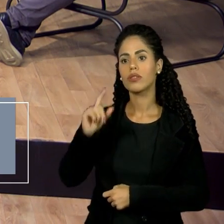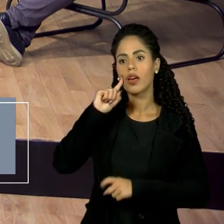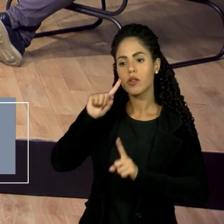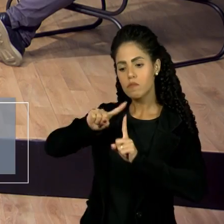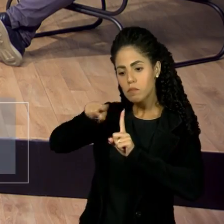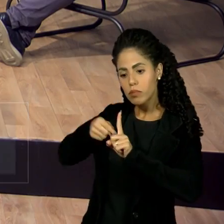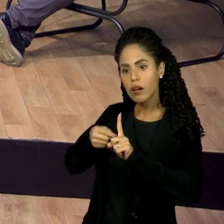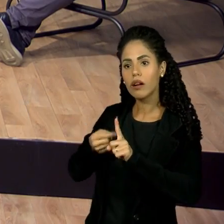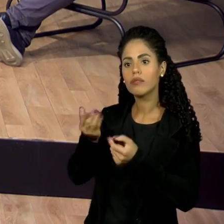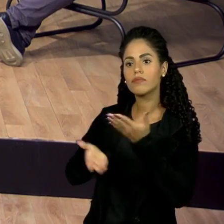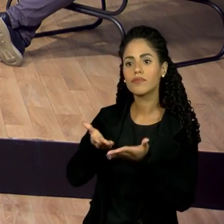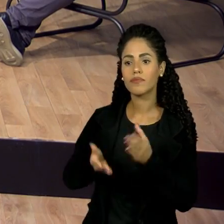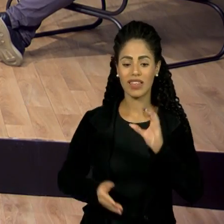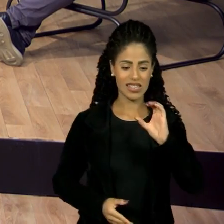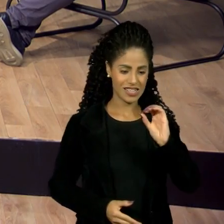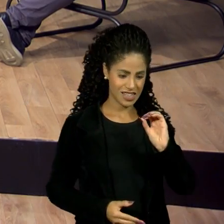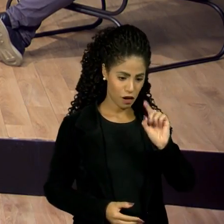obstetrícia.